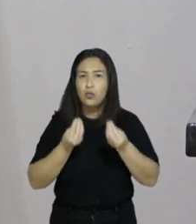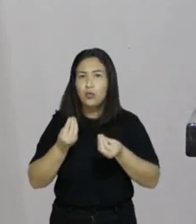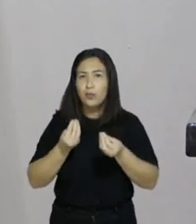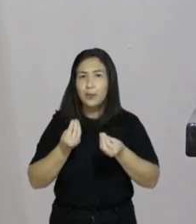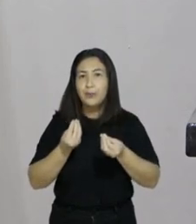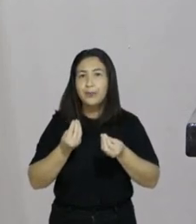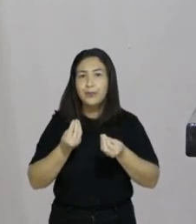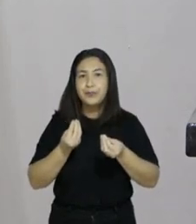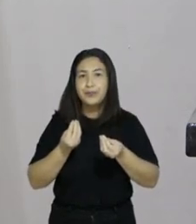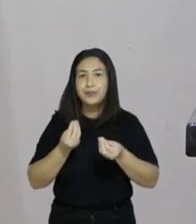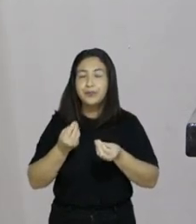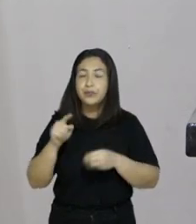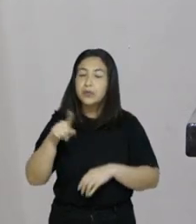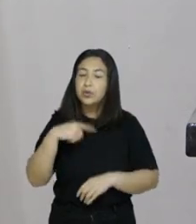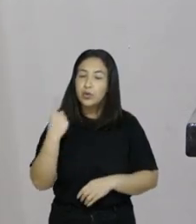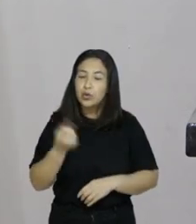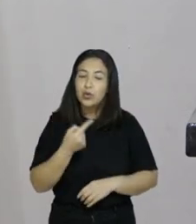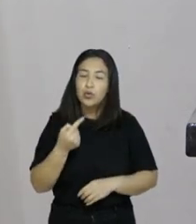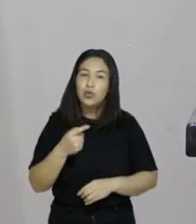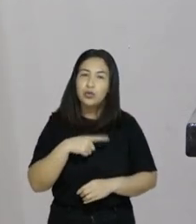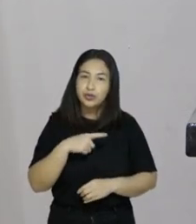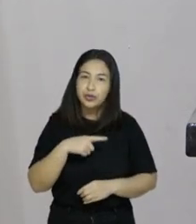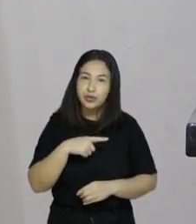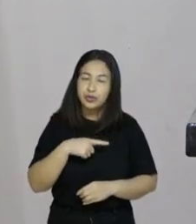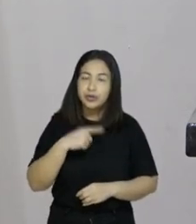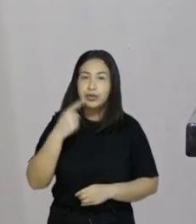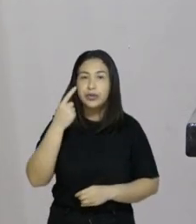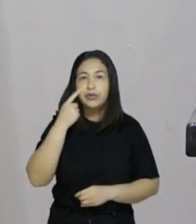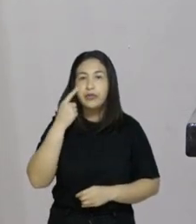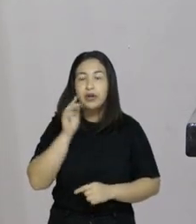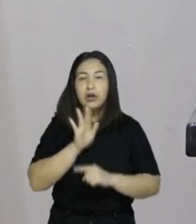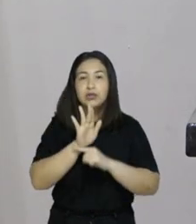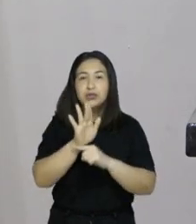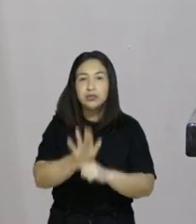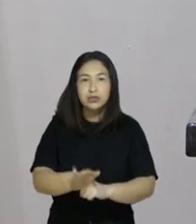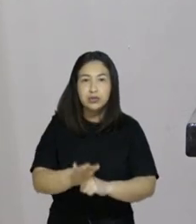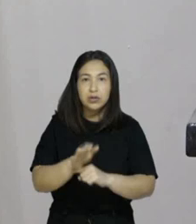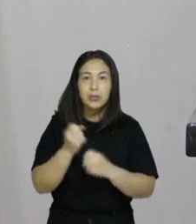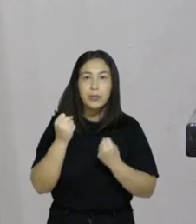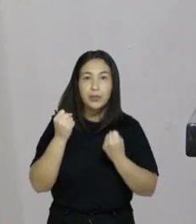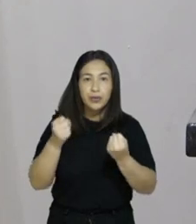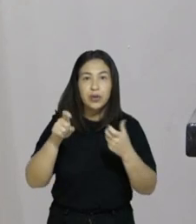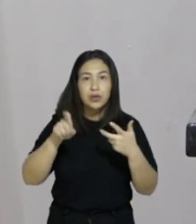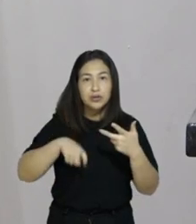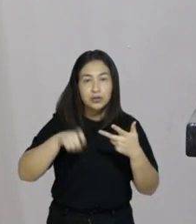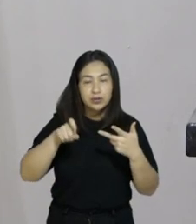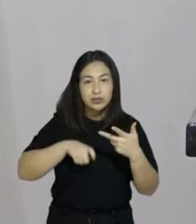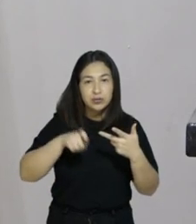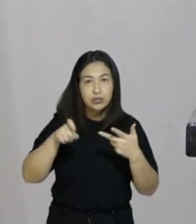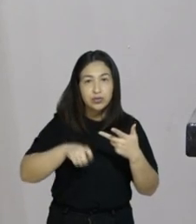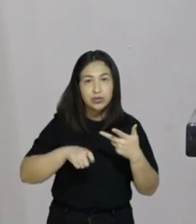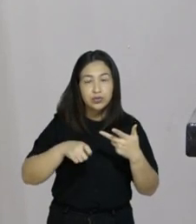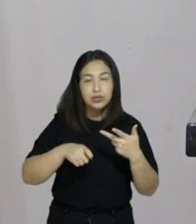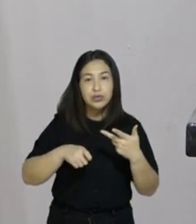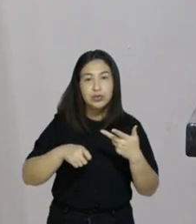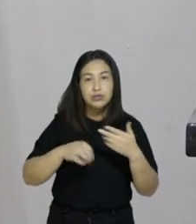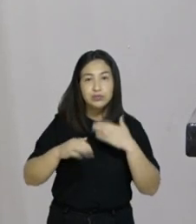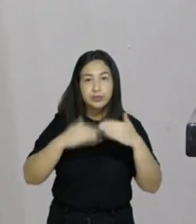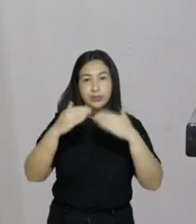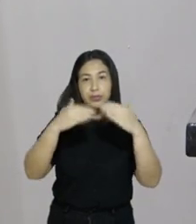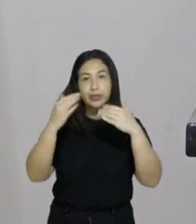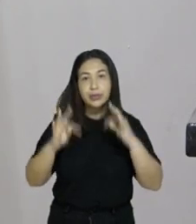com nossa realidade para ajudar o Poder Executivo no lançamento de ações para o desenvolvimento do ecossistema